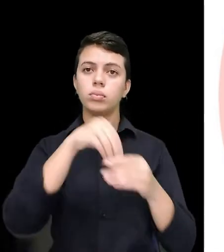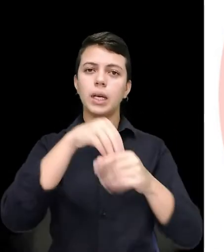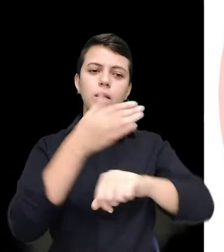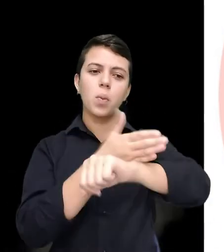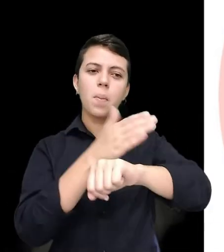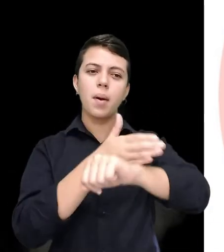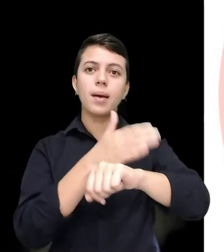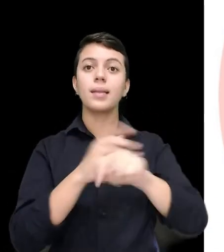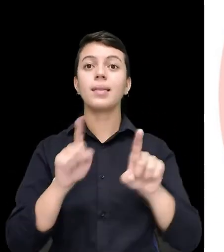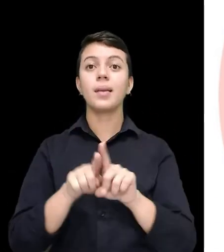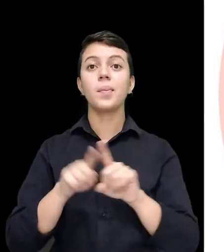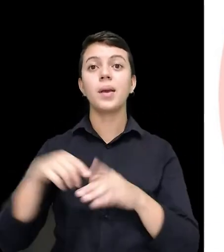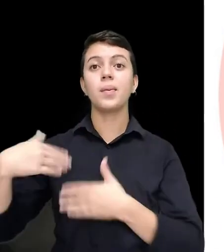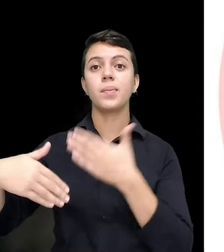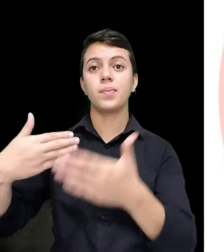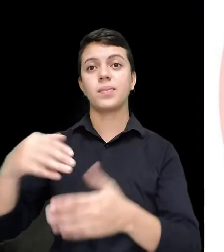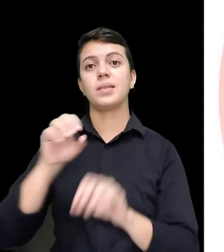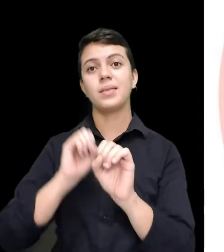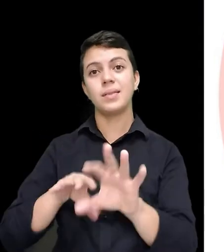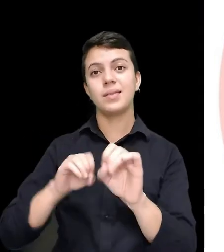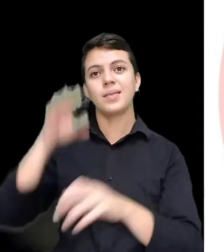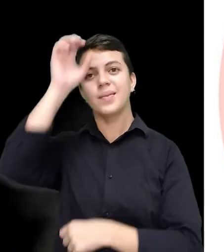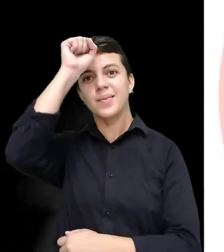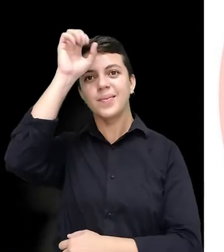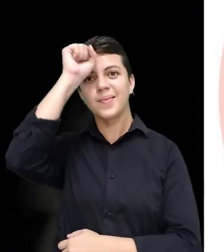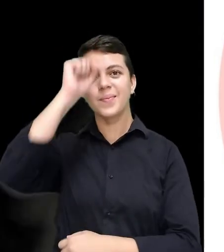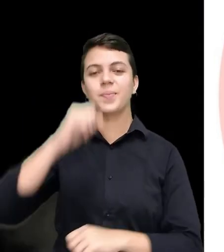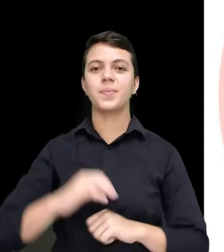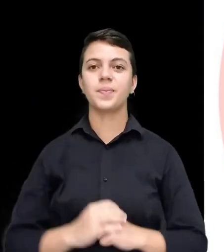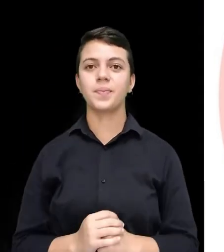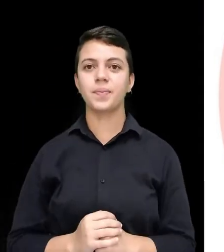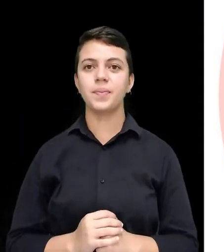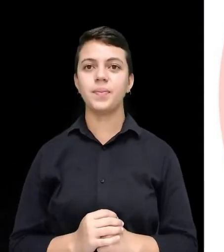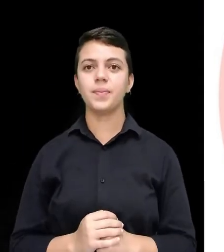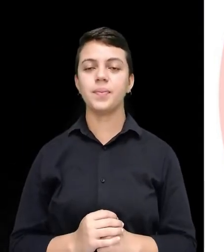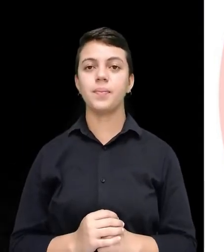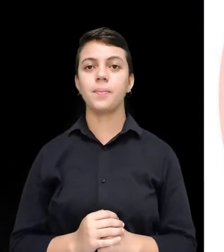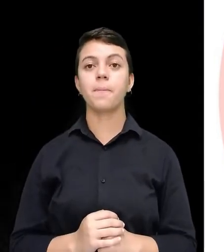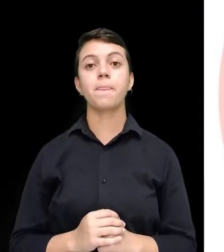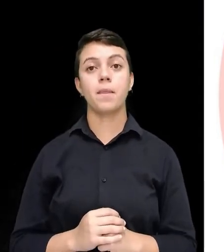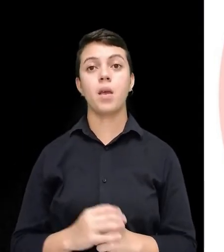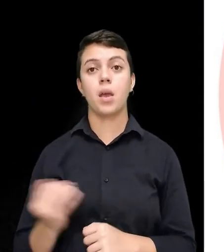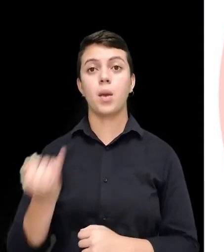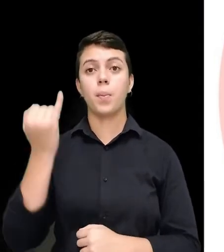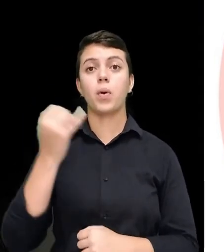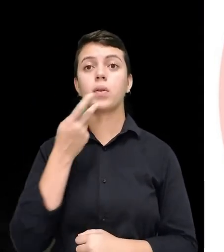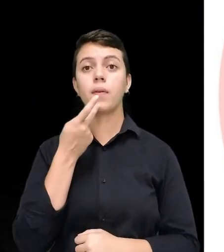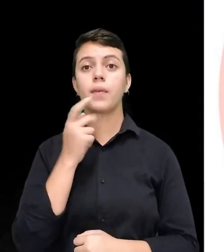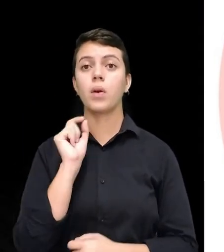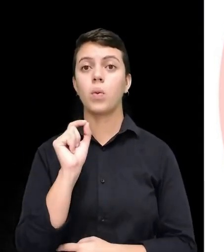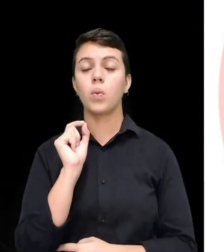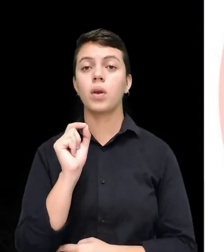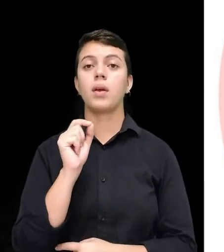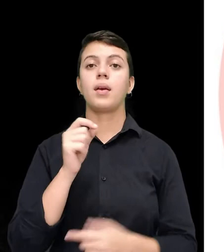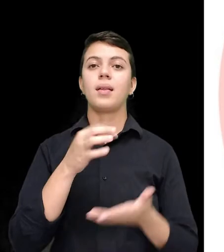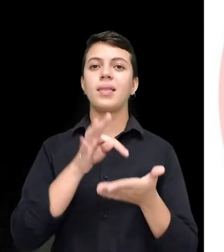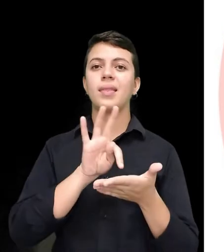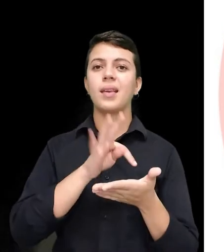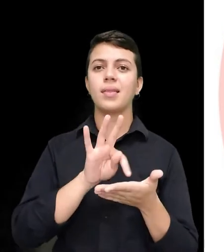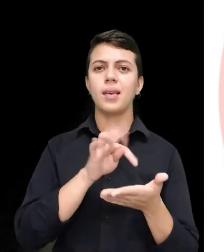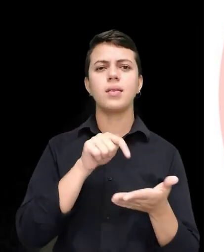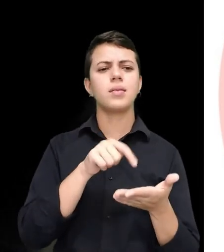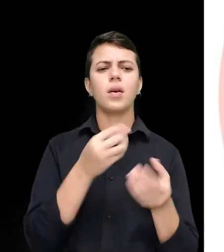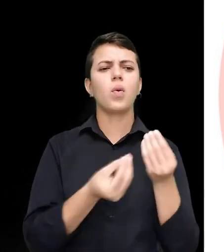processo ensino e aprendizagem. É importante destacar que essas tendências, elas originam-se